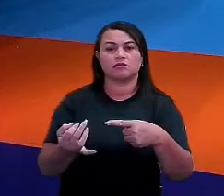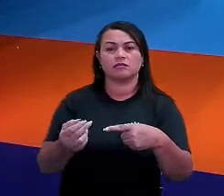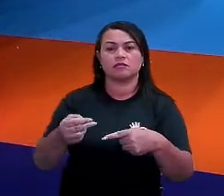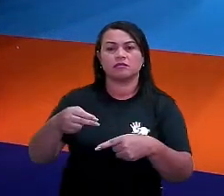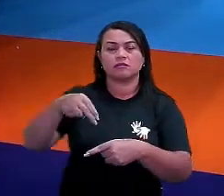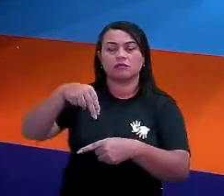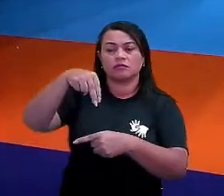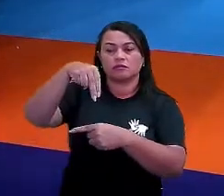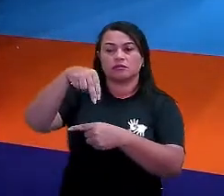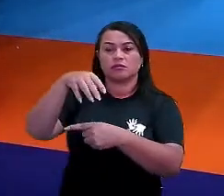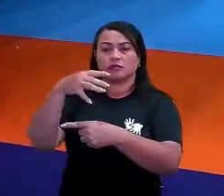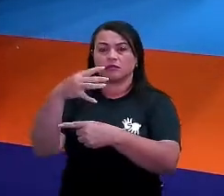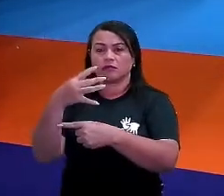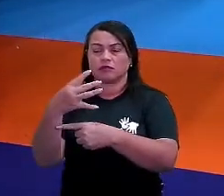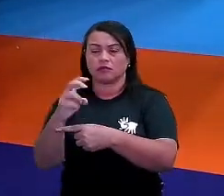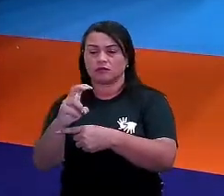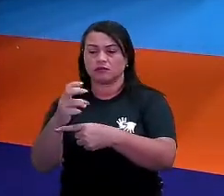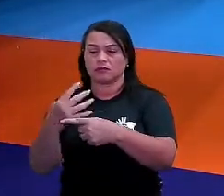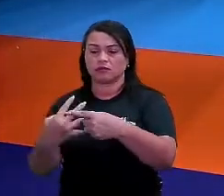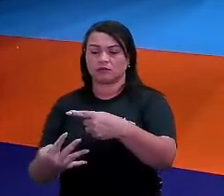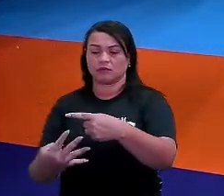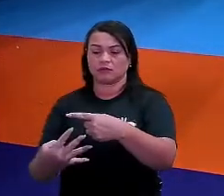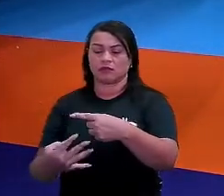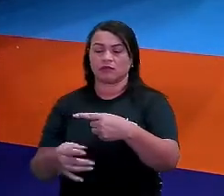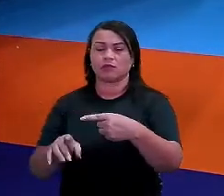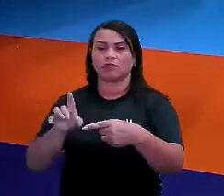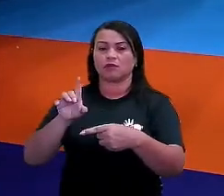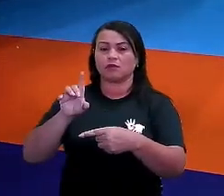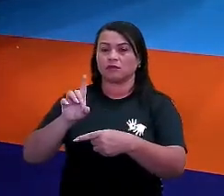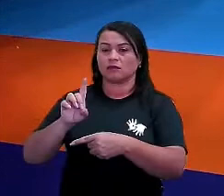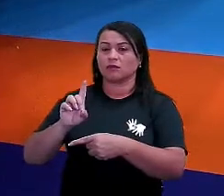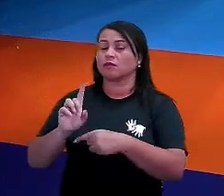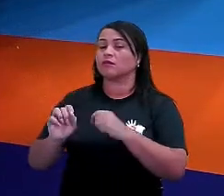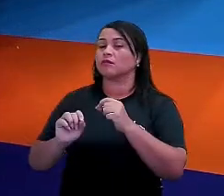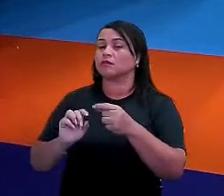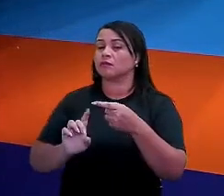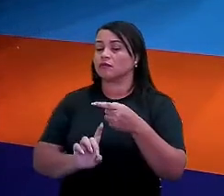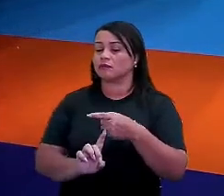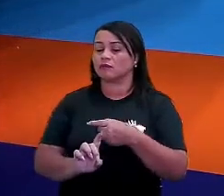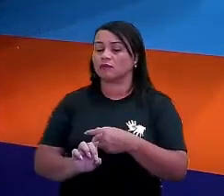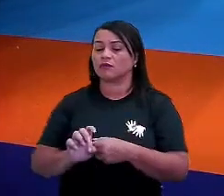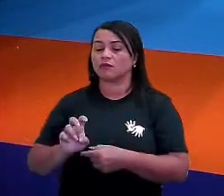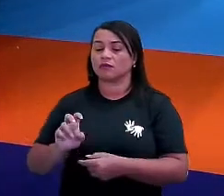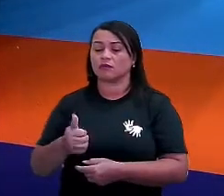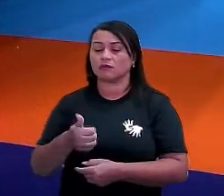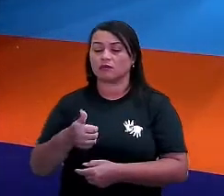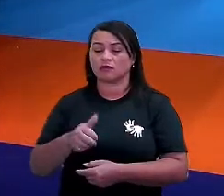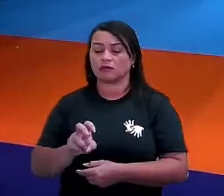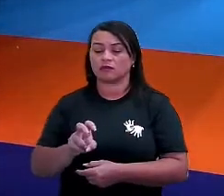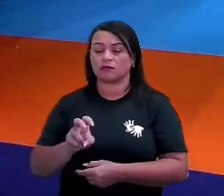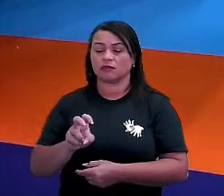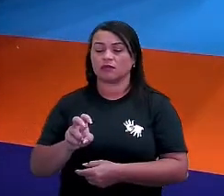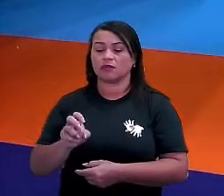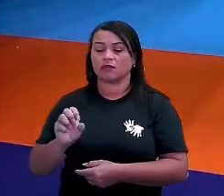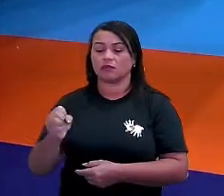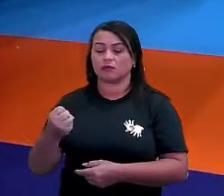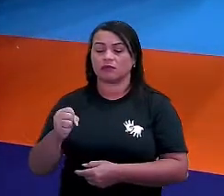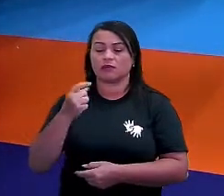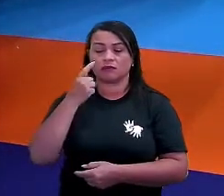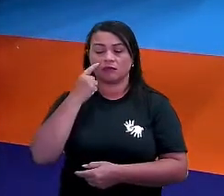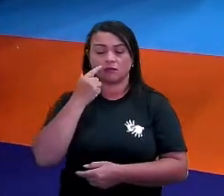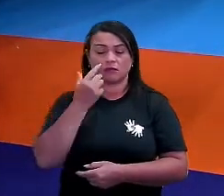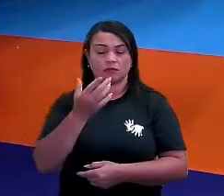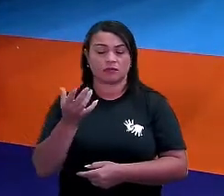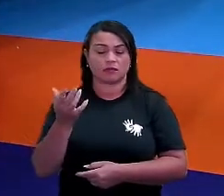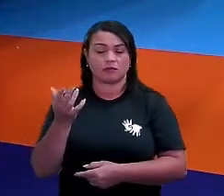fração 5/4 e o denominador 15/8. Tá? Então, vamos lá. Presta bem atenção. Quem são